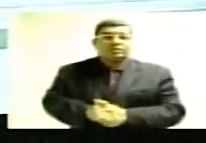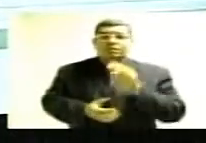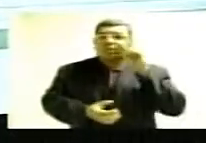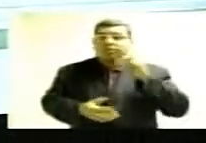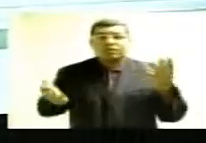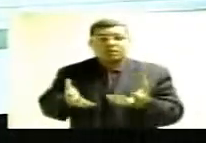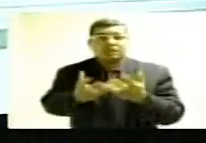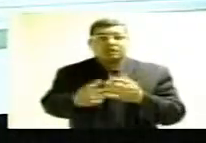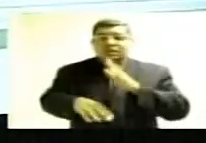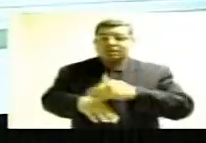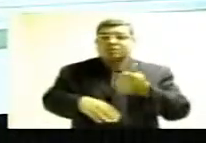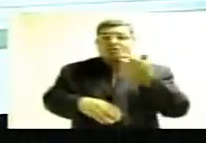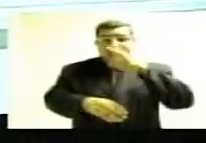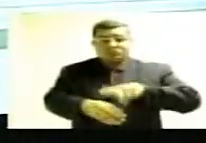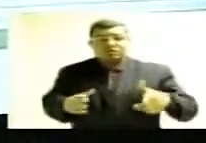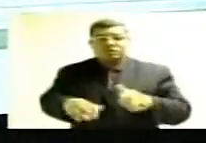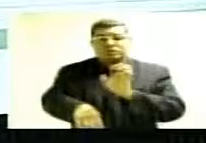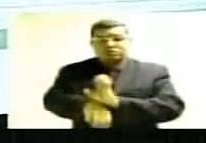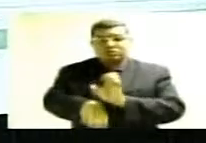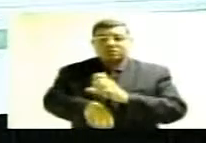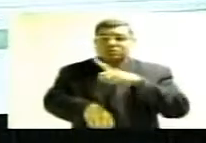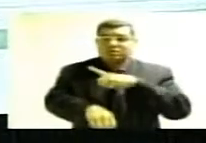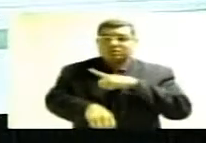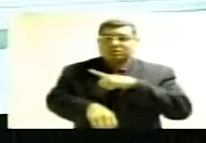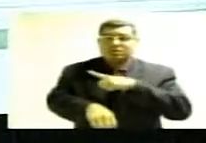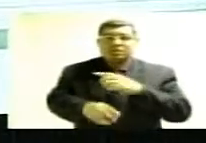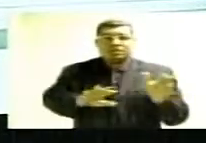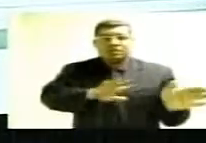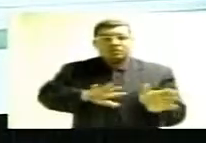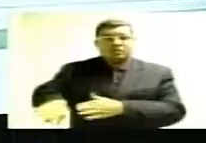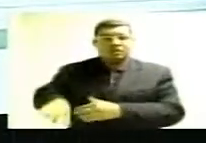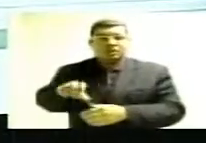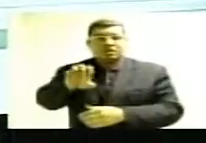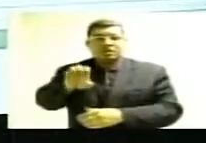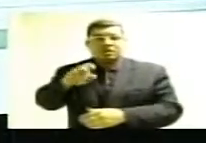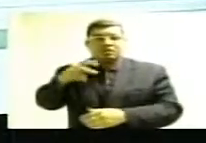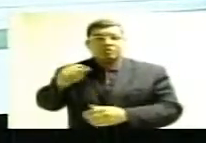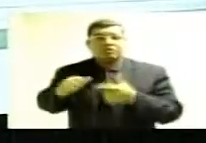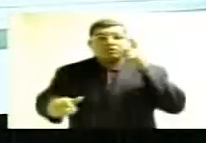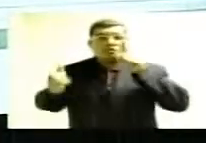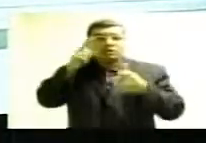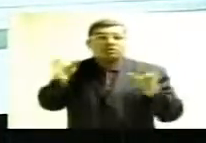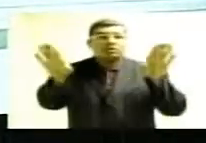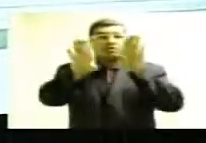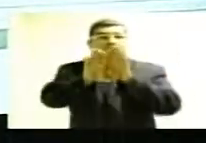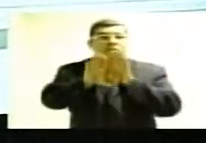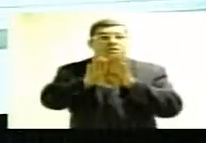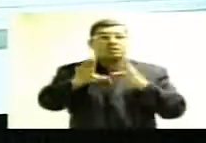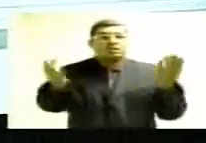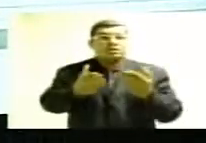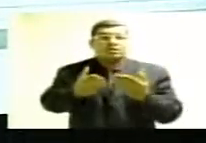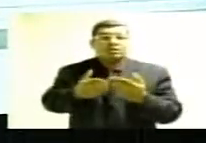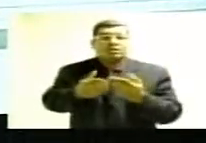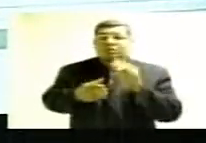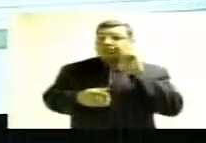óbvio que mais uma vez o estado terá que cancelar empenho para conseguir fechar o seu ano fiscal